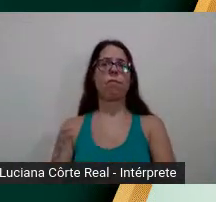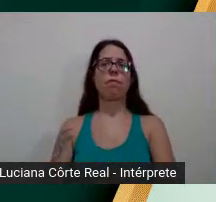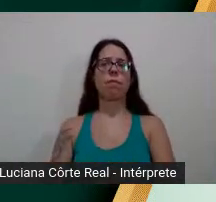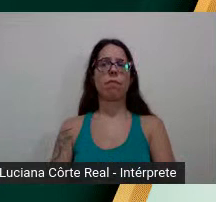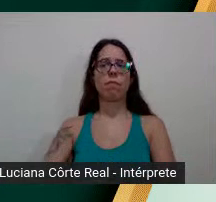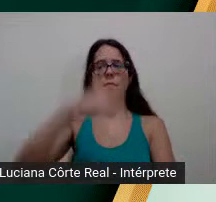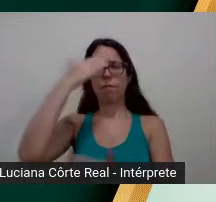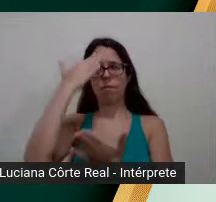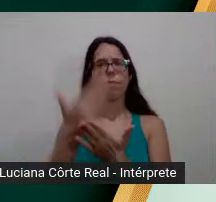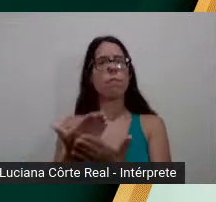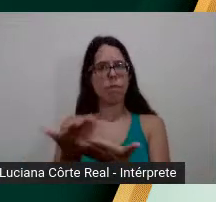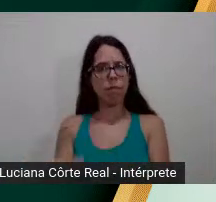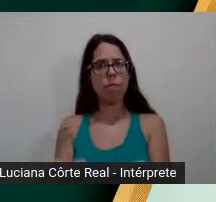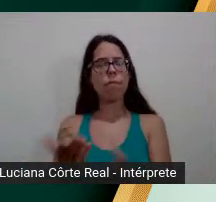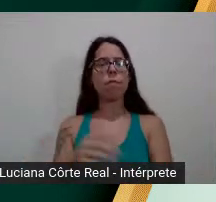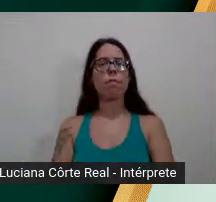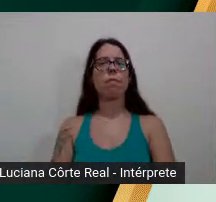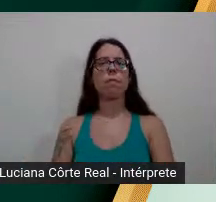Confiem em vocês.